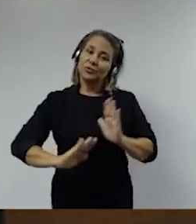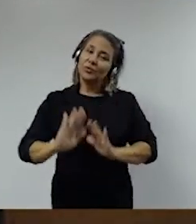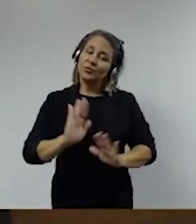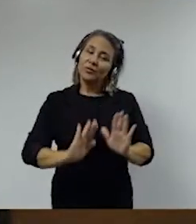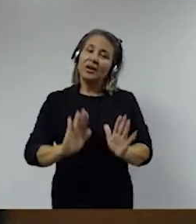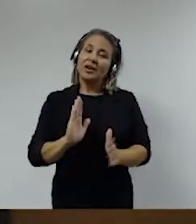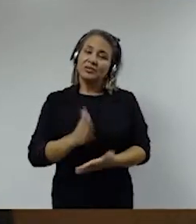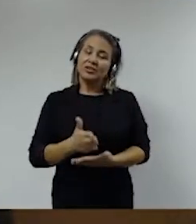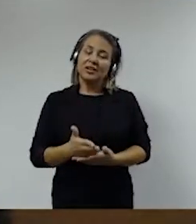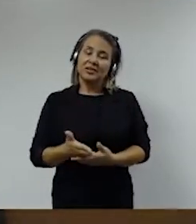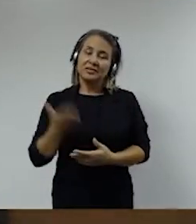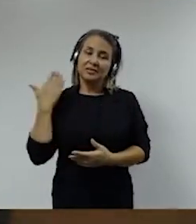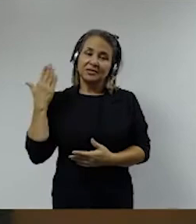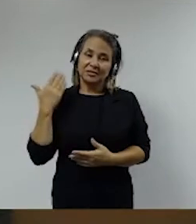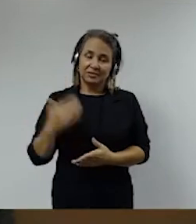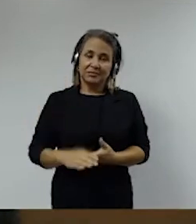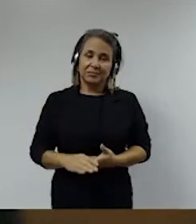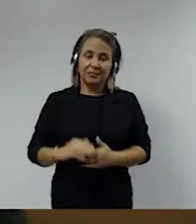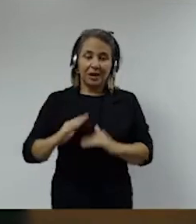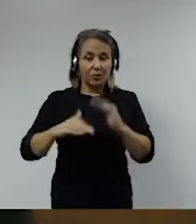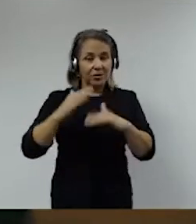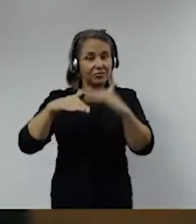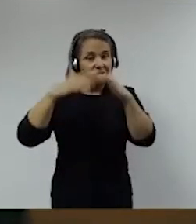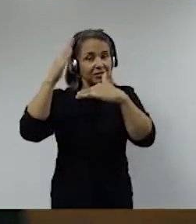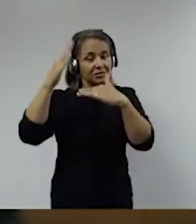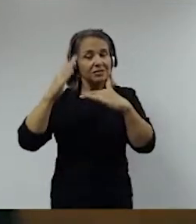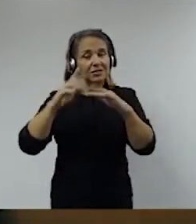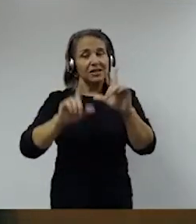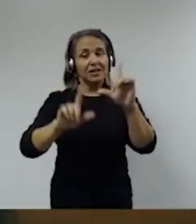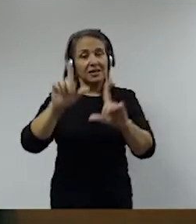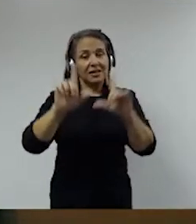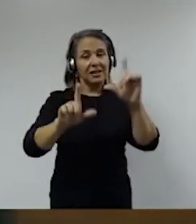Diógenes, em relação aos avanços que a